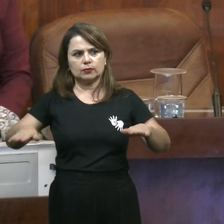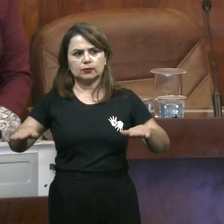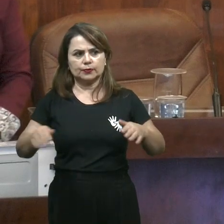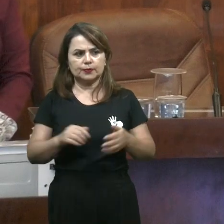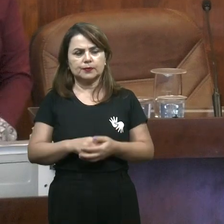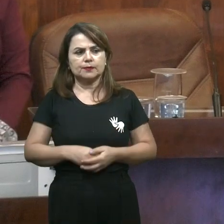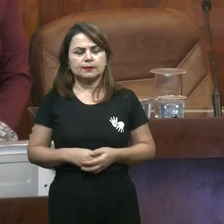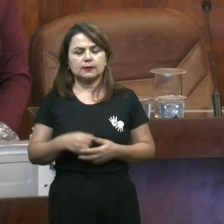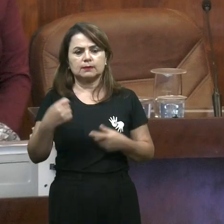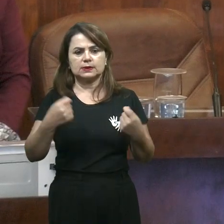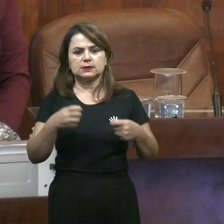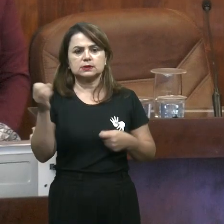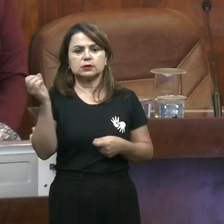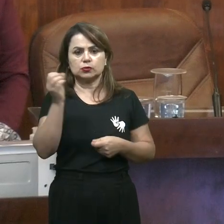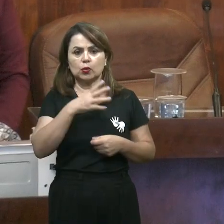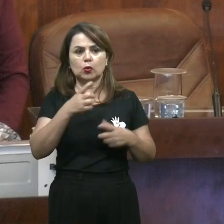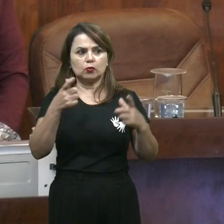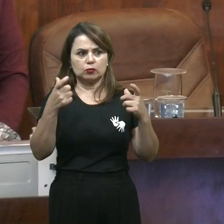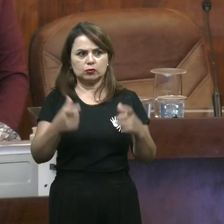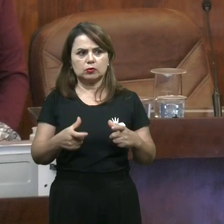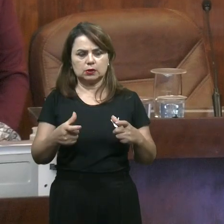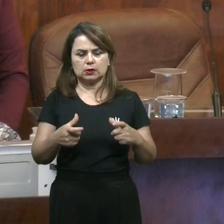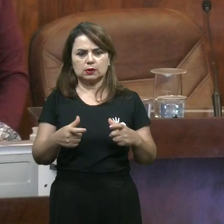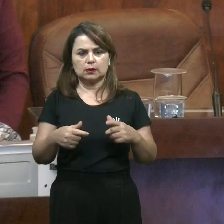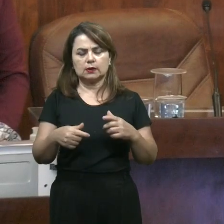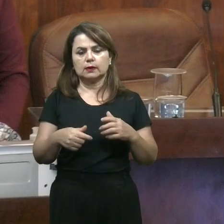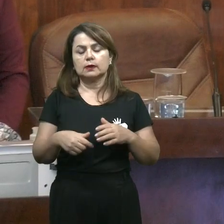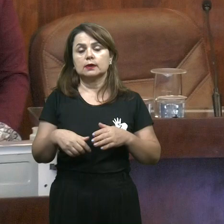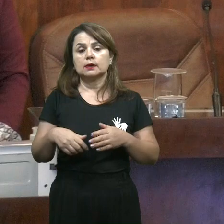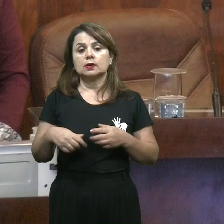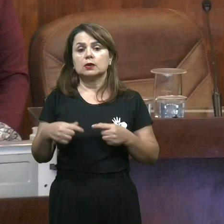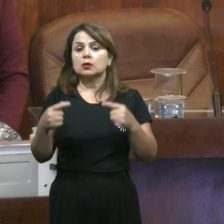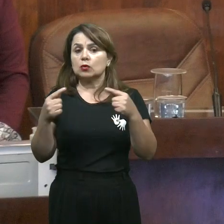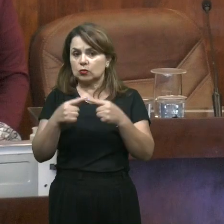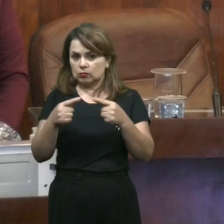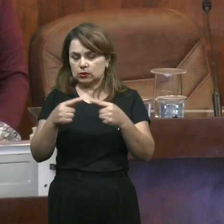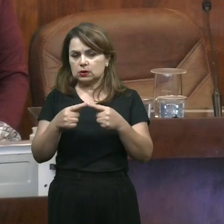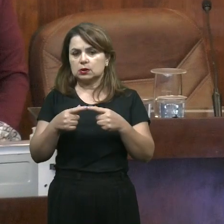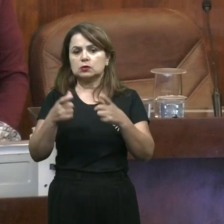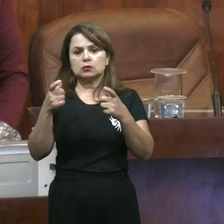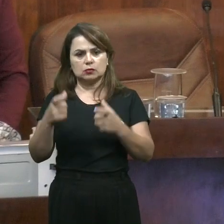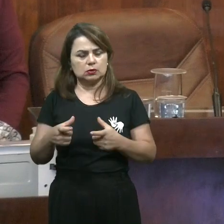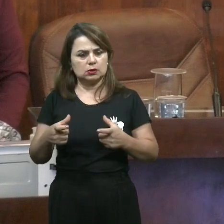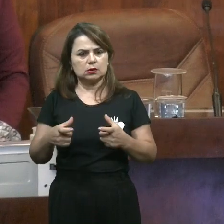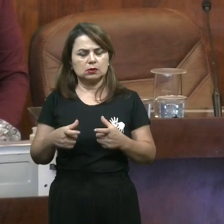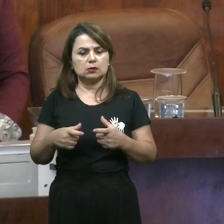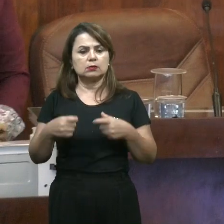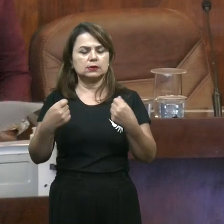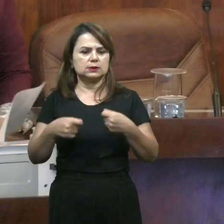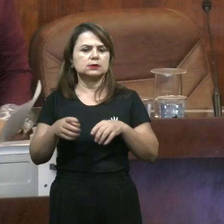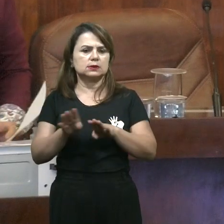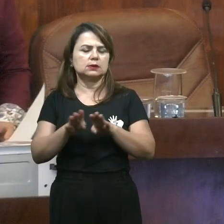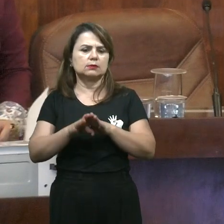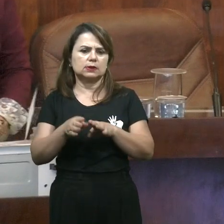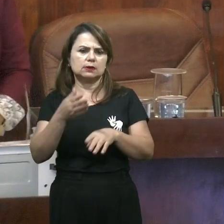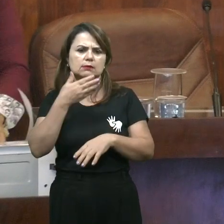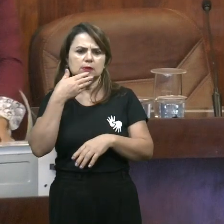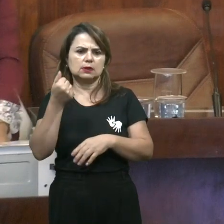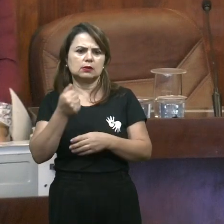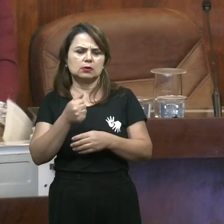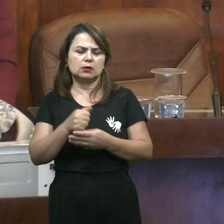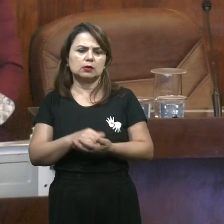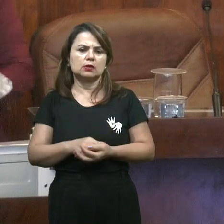Novo bolsão certamente corresponderá à necessidade do local, bem como melhoras, a fluidez